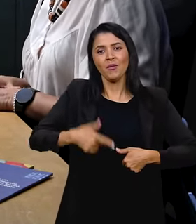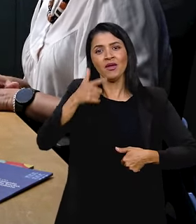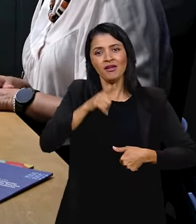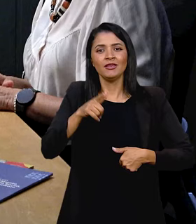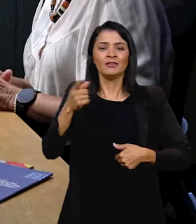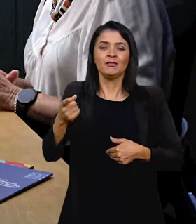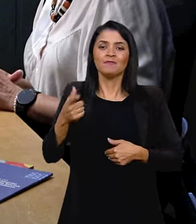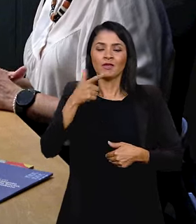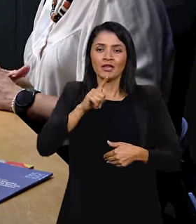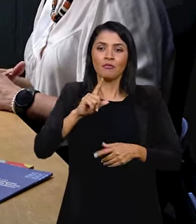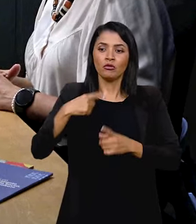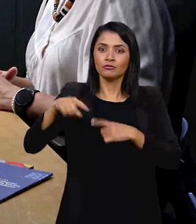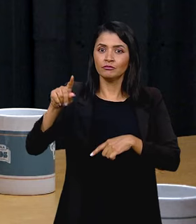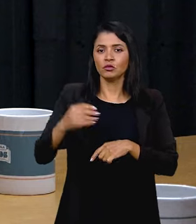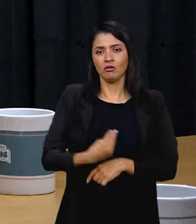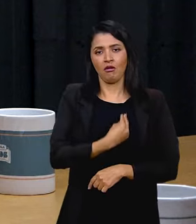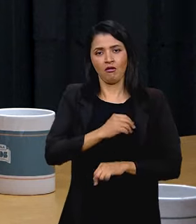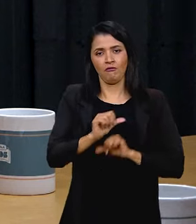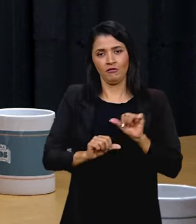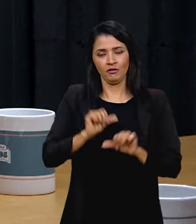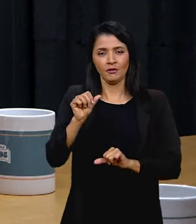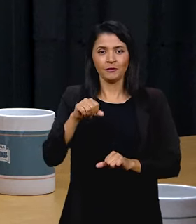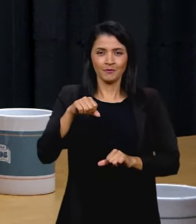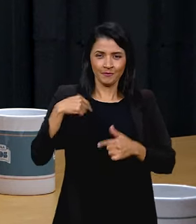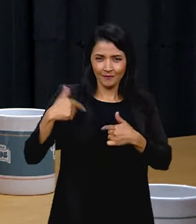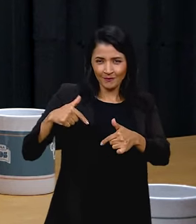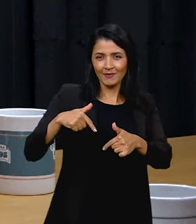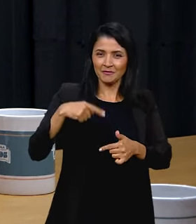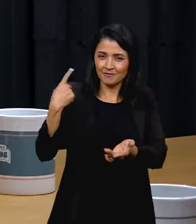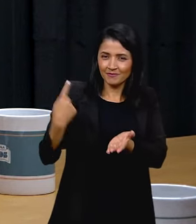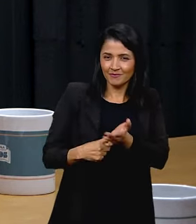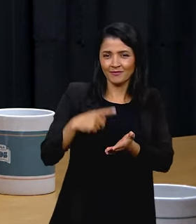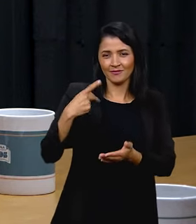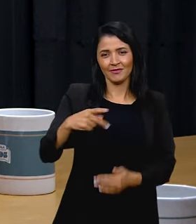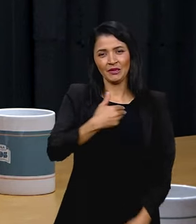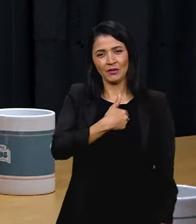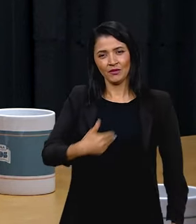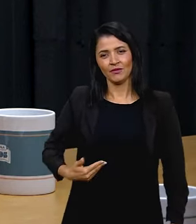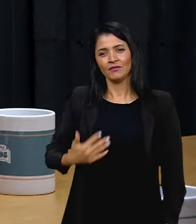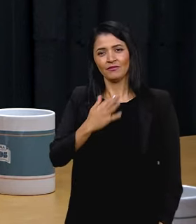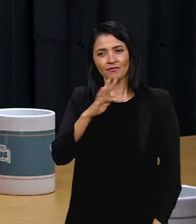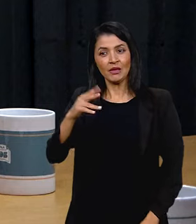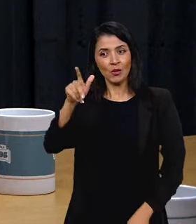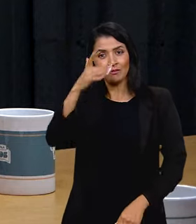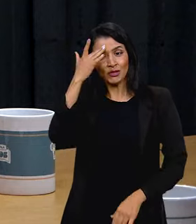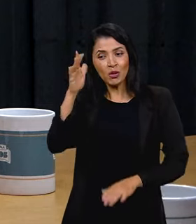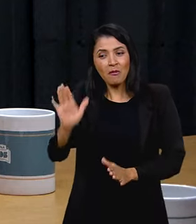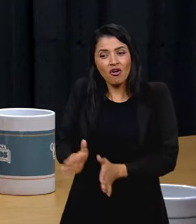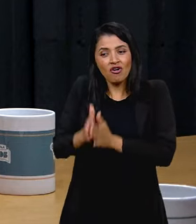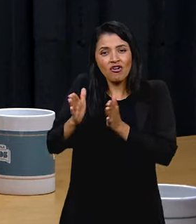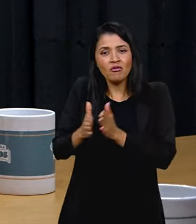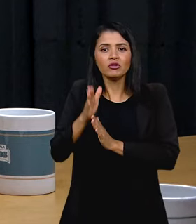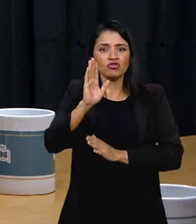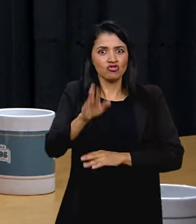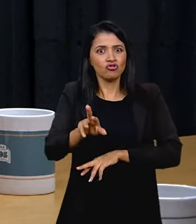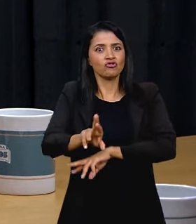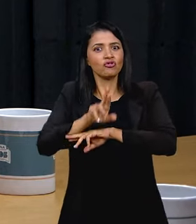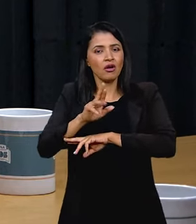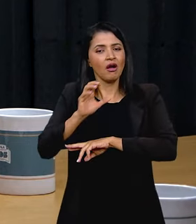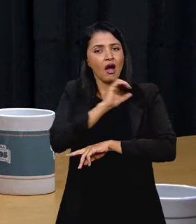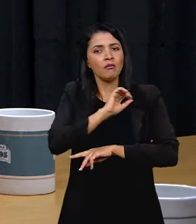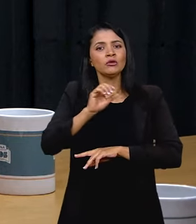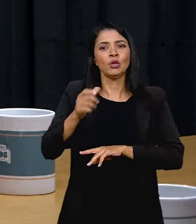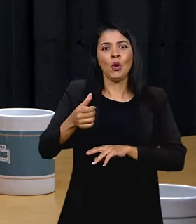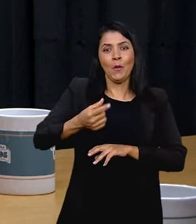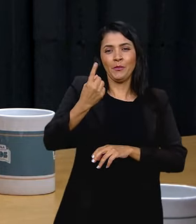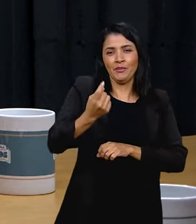essas pessoas da situação de insegurança alimentar o trabalho comprometido do governo federal especialmente com os mais pobres já surtiu